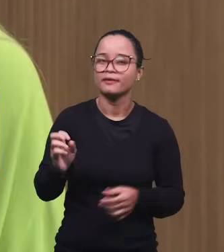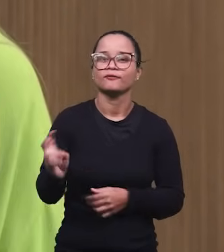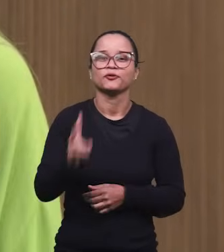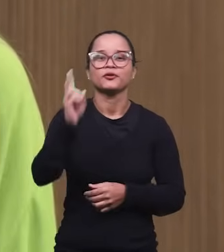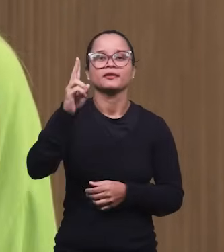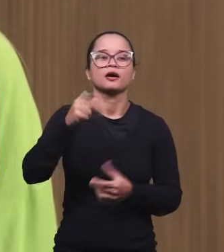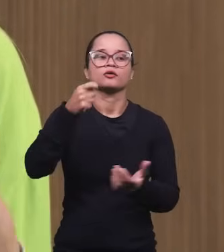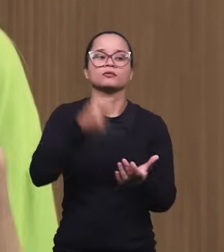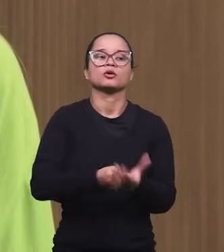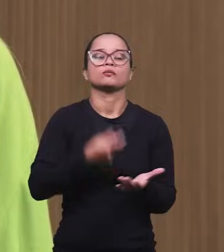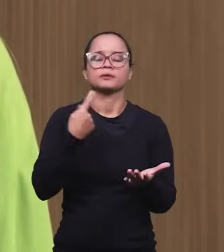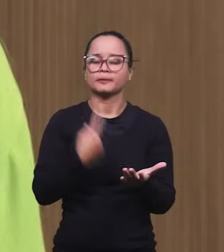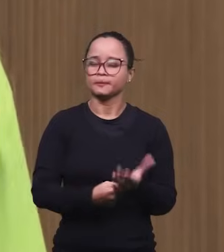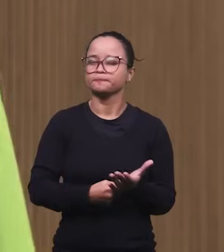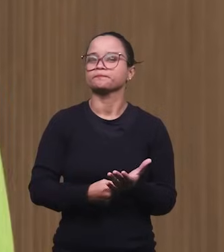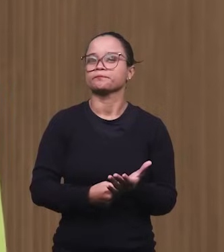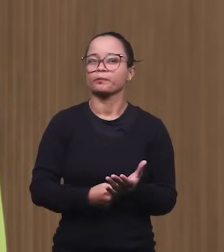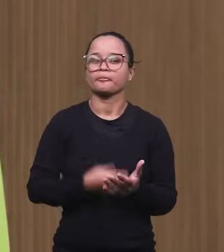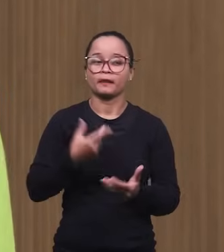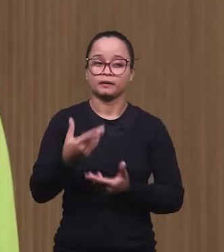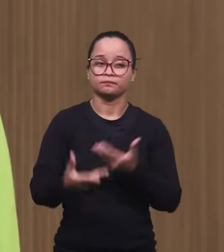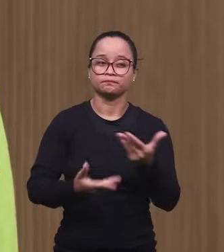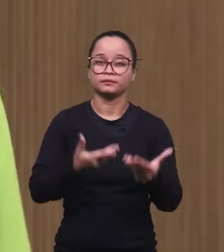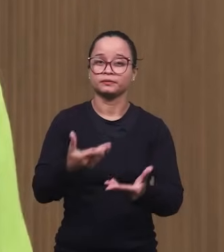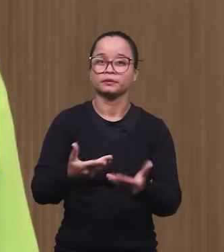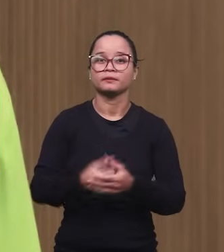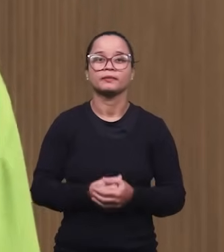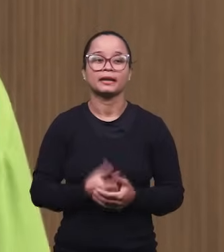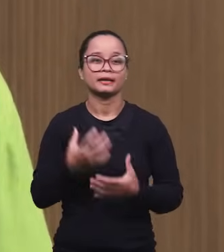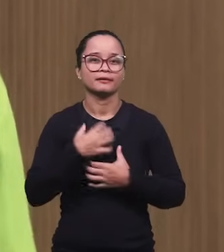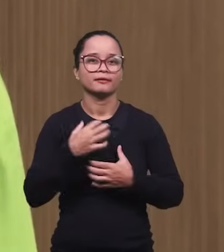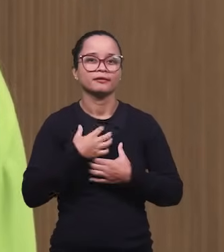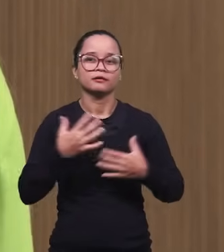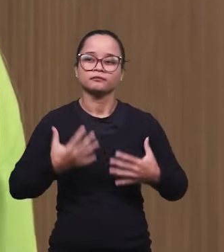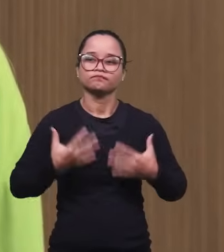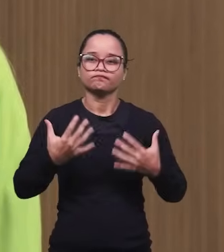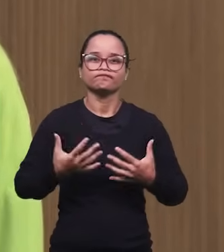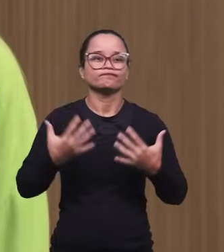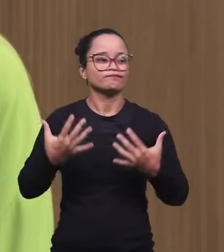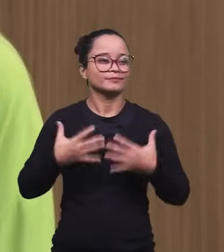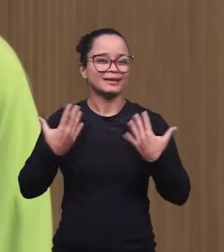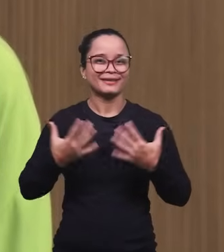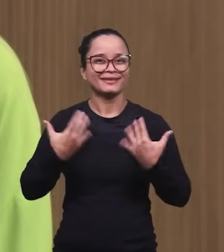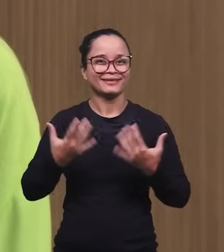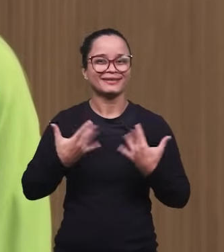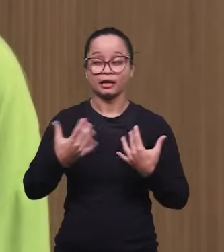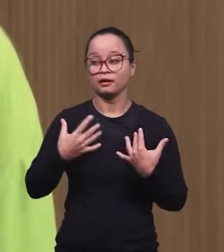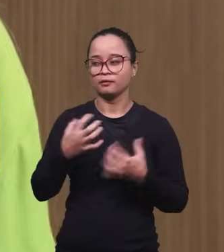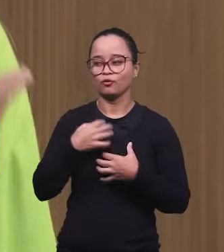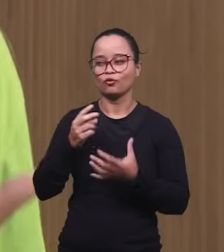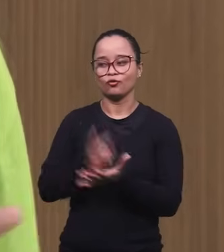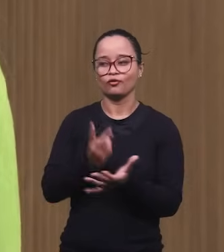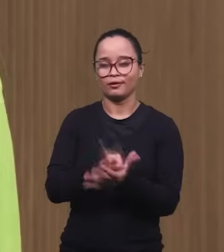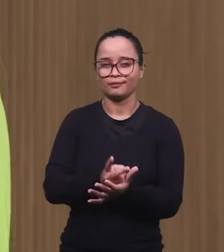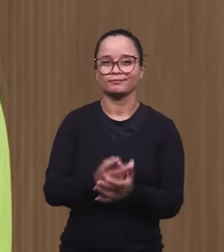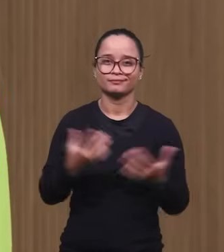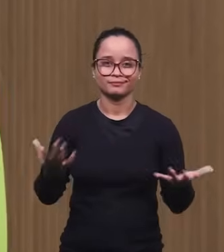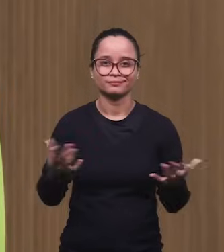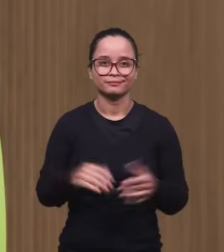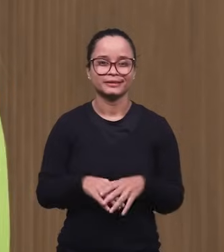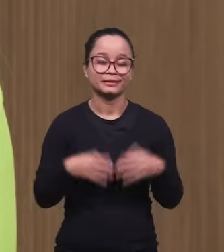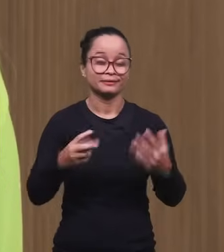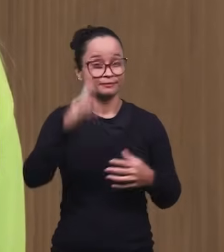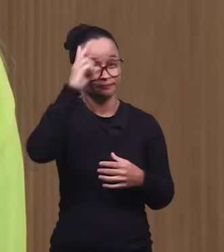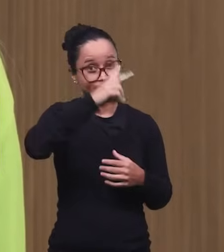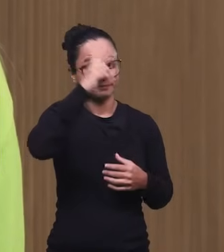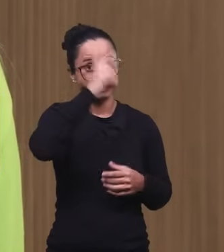eles cumprirem aquele combinado, cumprirem aquela rotina, para que eles se sintam motivados a continuar fazendo. E aí, dentro disso